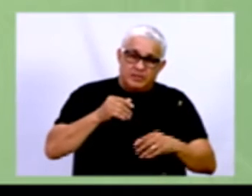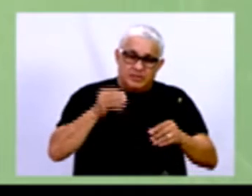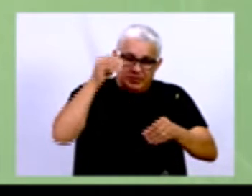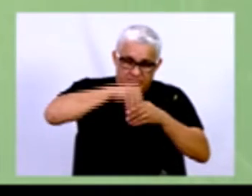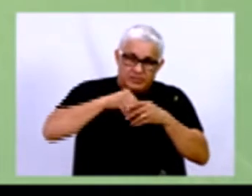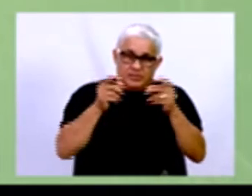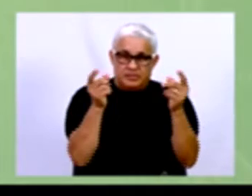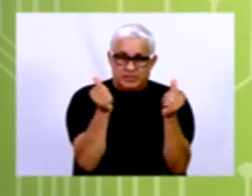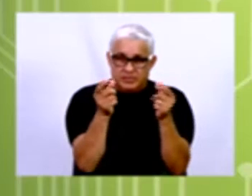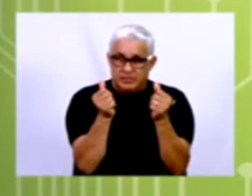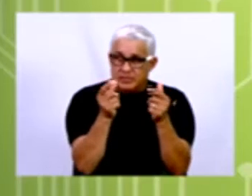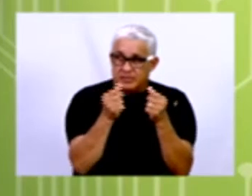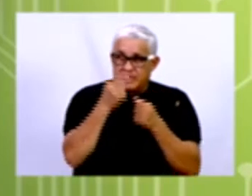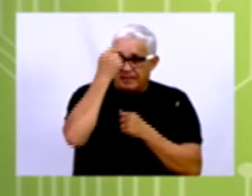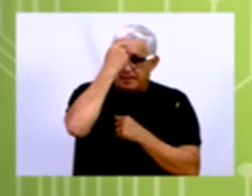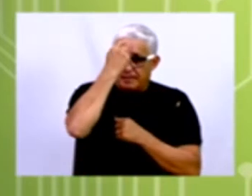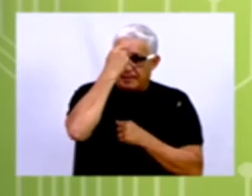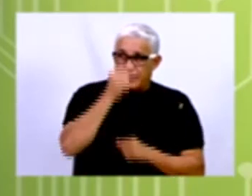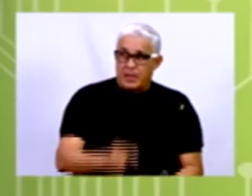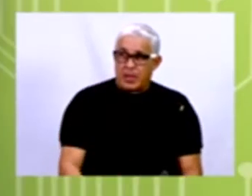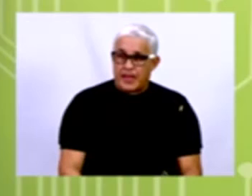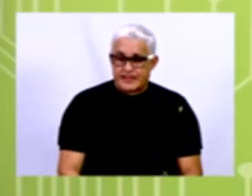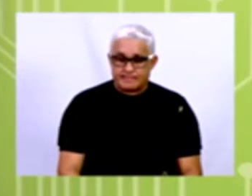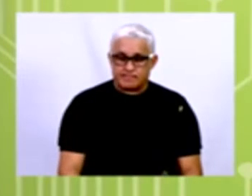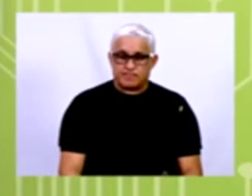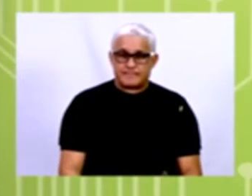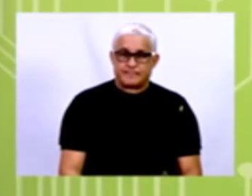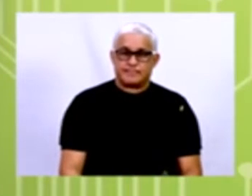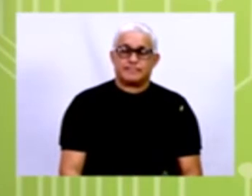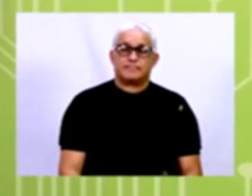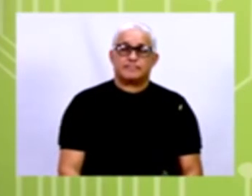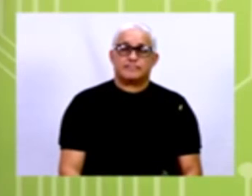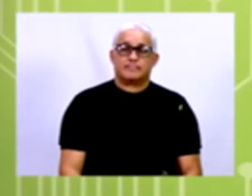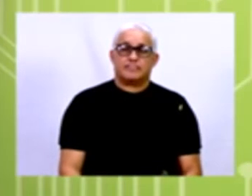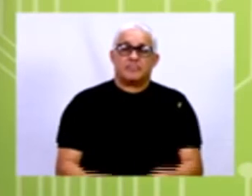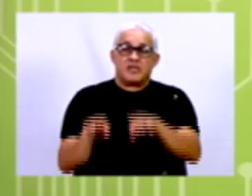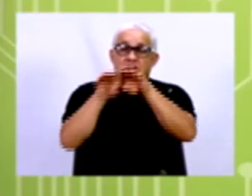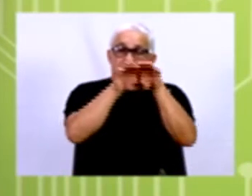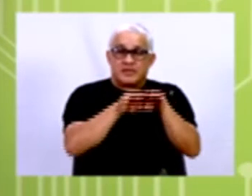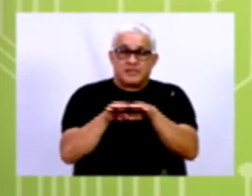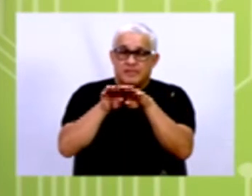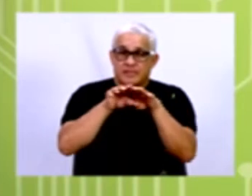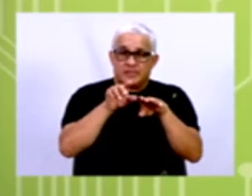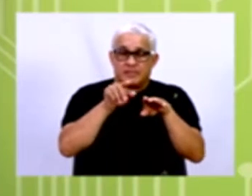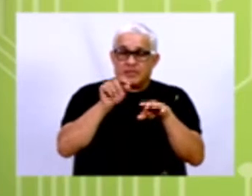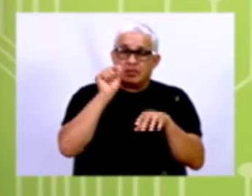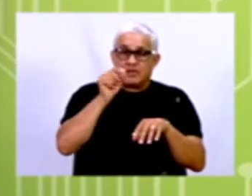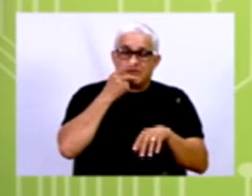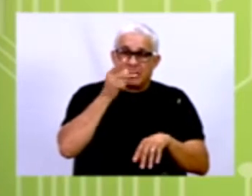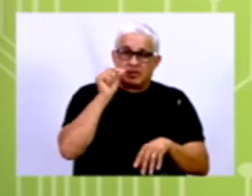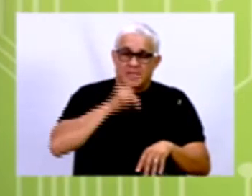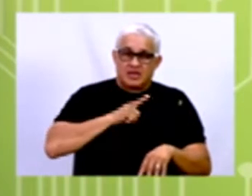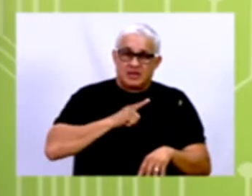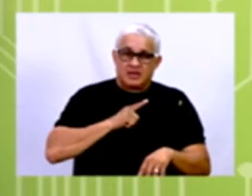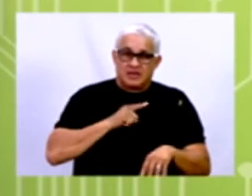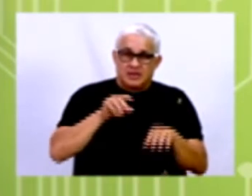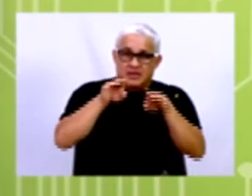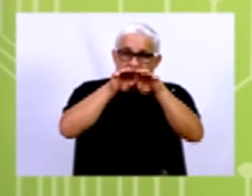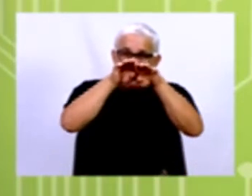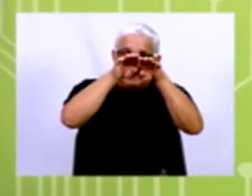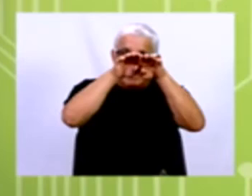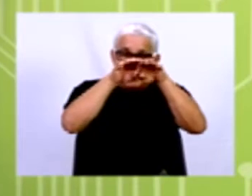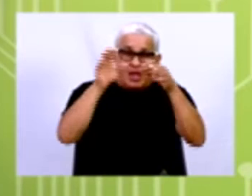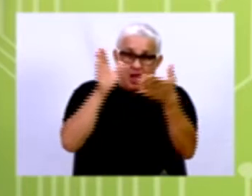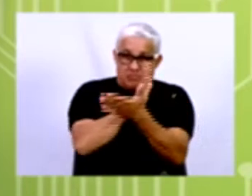a economia era pensada para funcionar em situação de equilíbrio. O Keynes vai dizer que existem forças